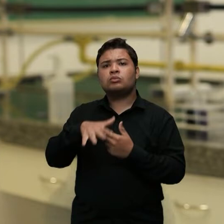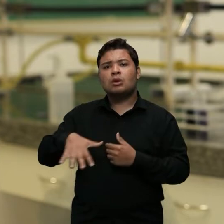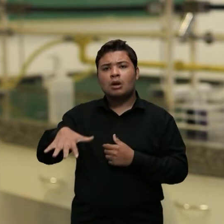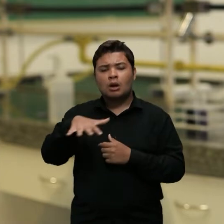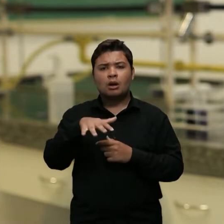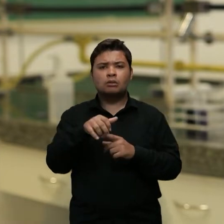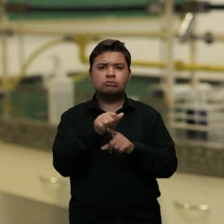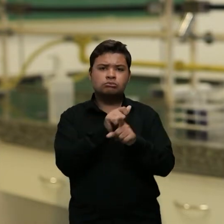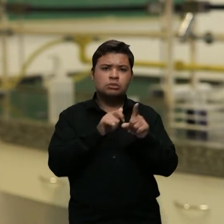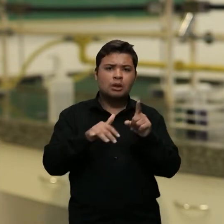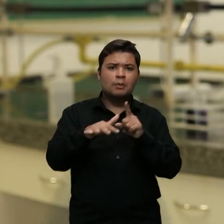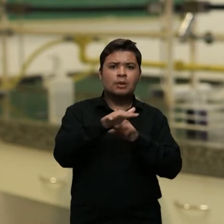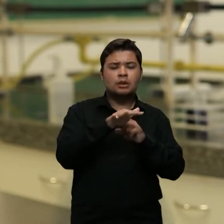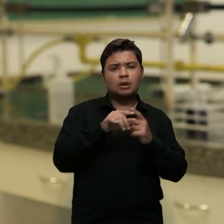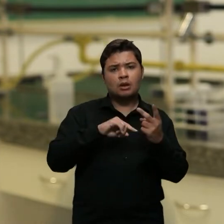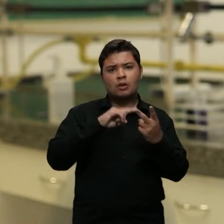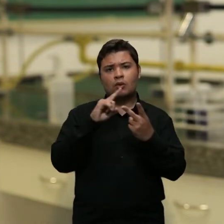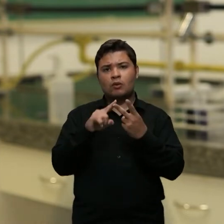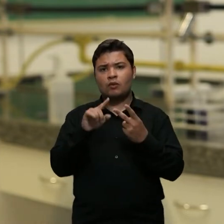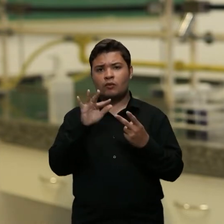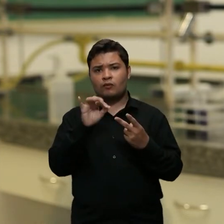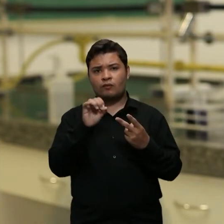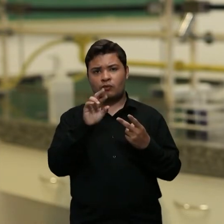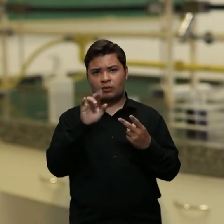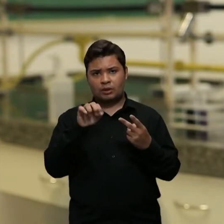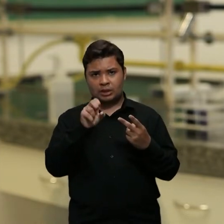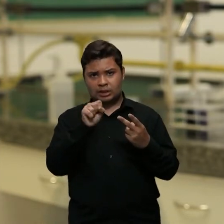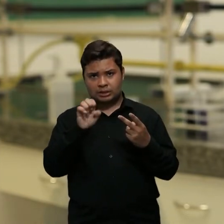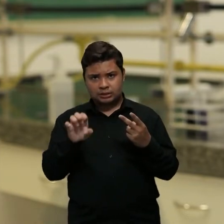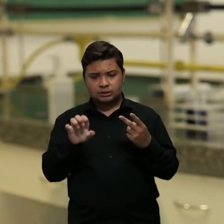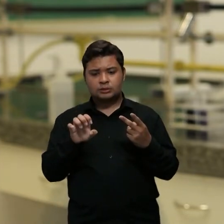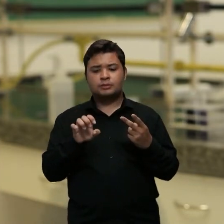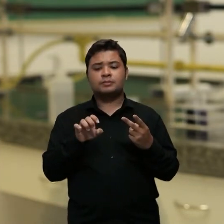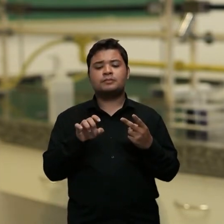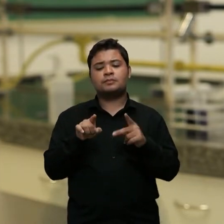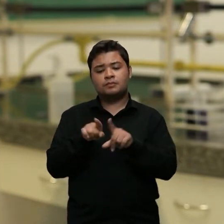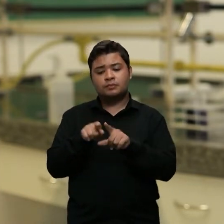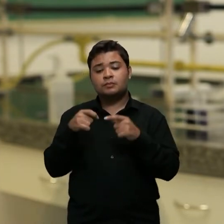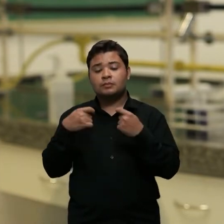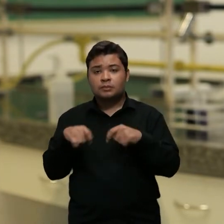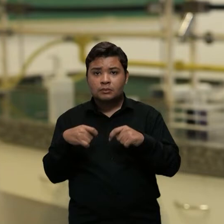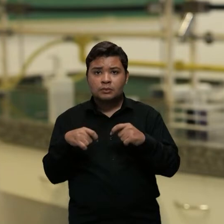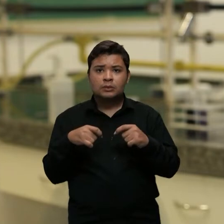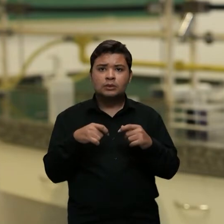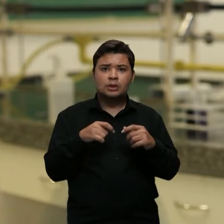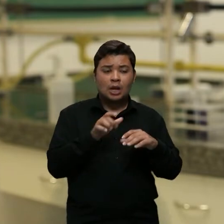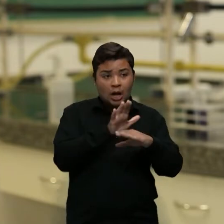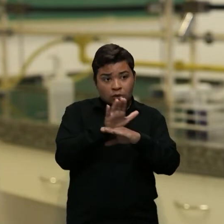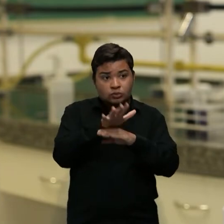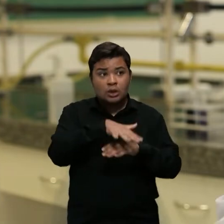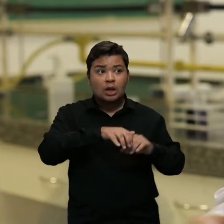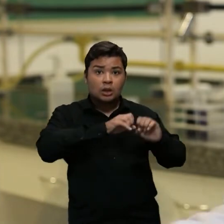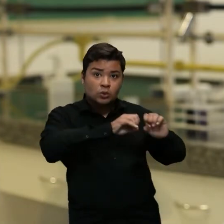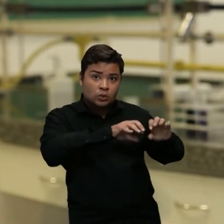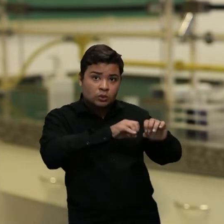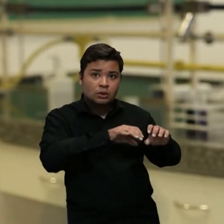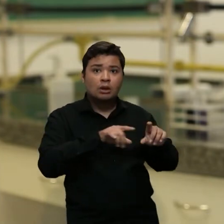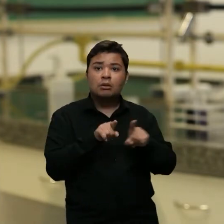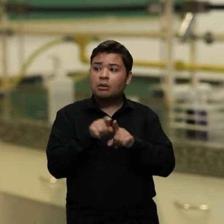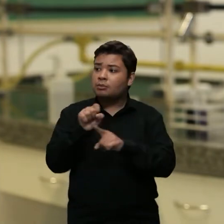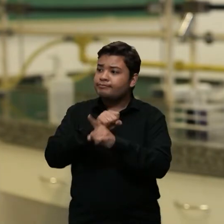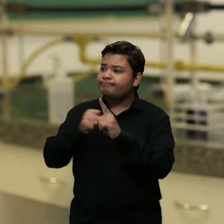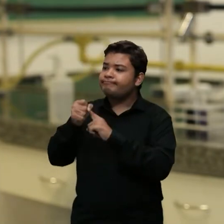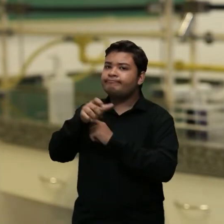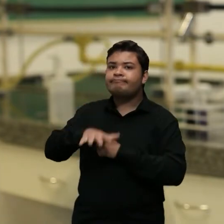ambiental, forense, né? Ela deveria atender à parte educacional, mas também os anseios da